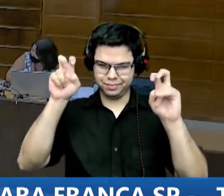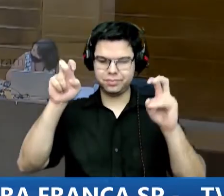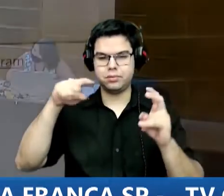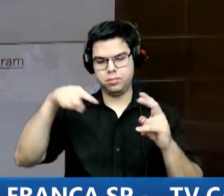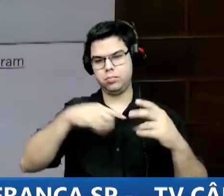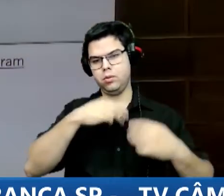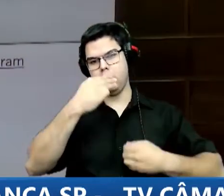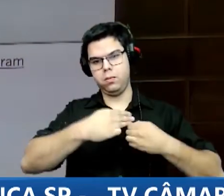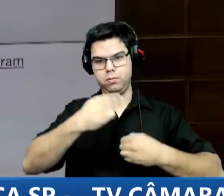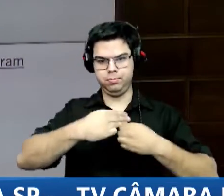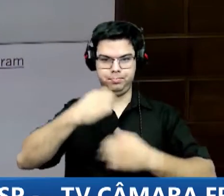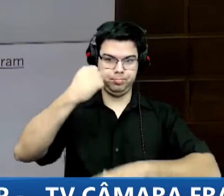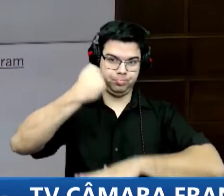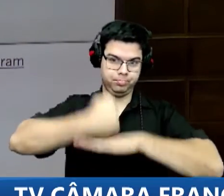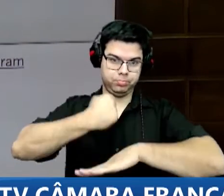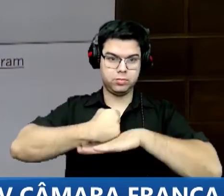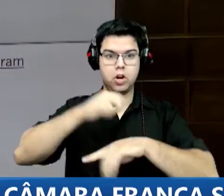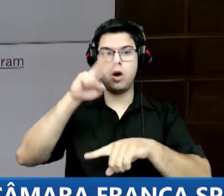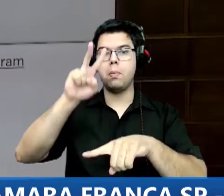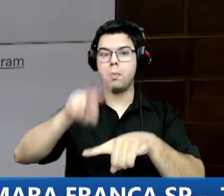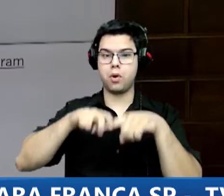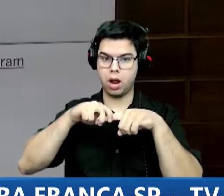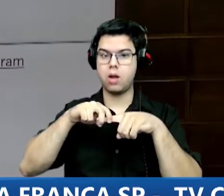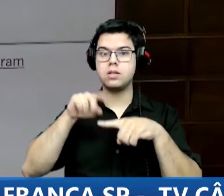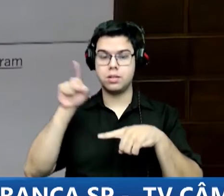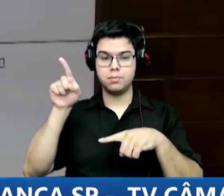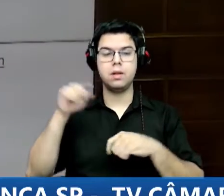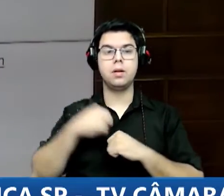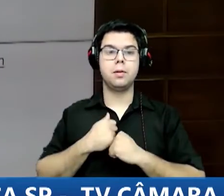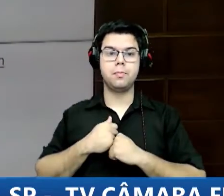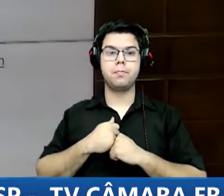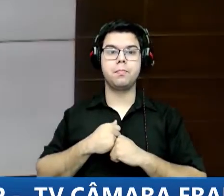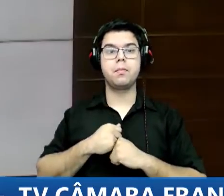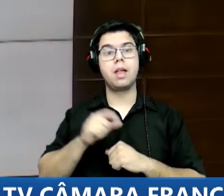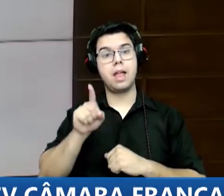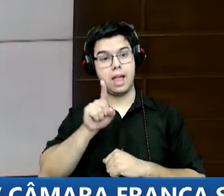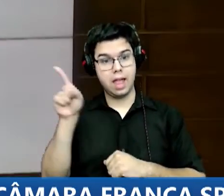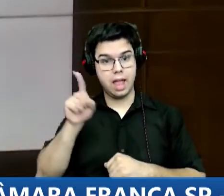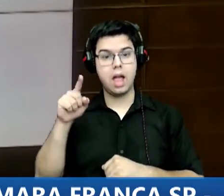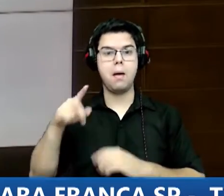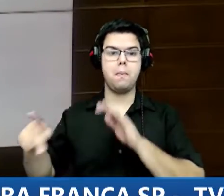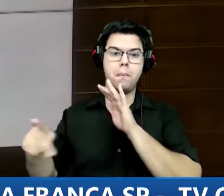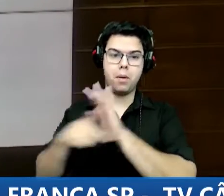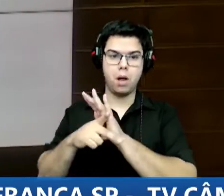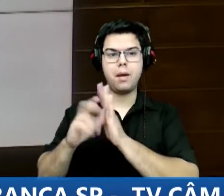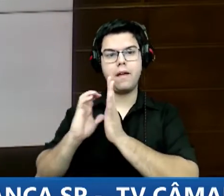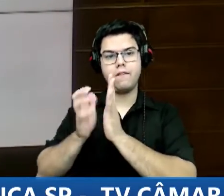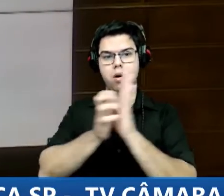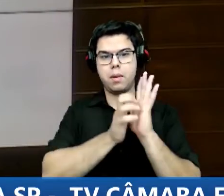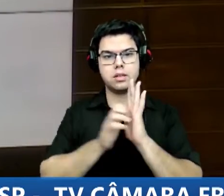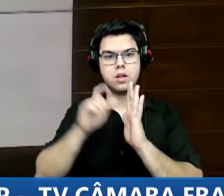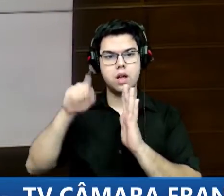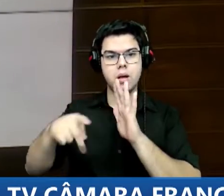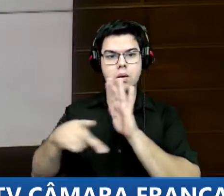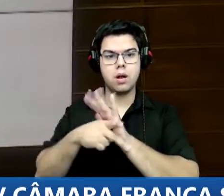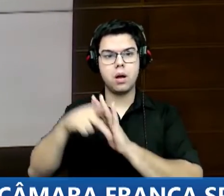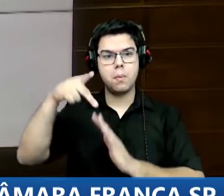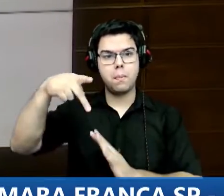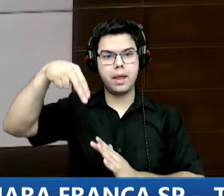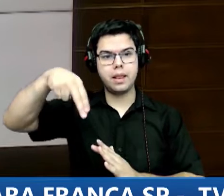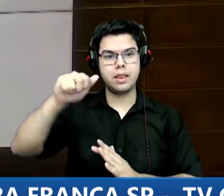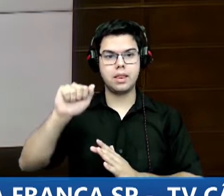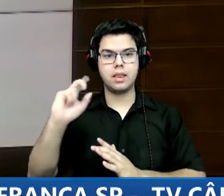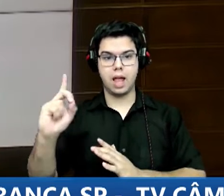infantil. Esses dados são da PNAD de 2010, porque são os mais recentes do ponto de vista da estruturação, e eles demonstram